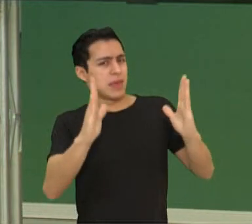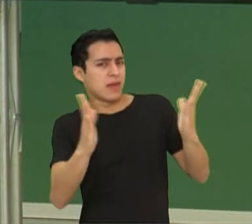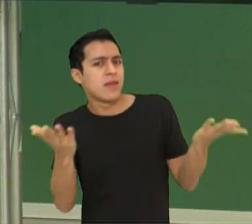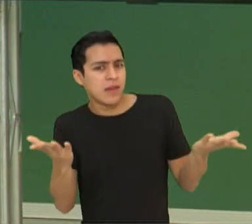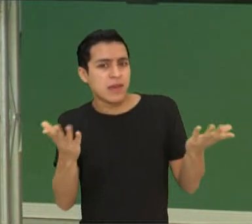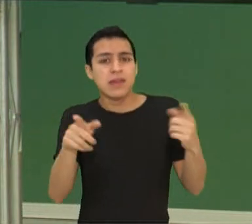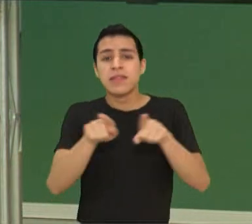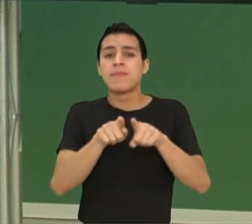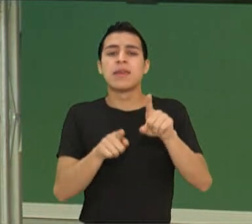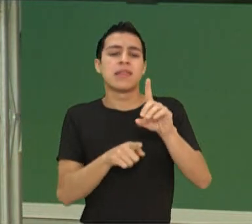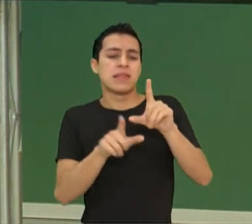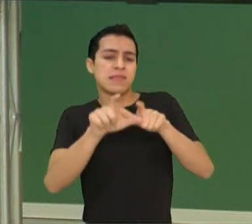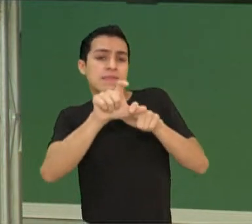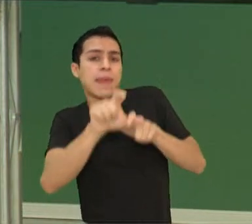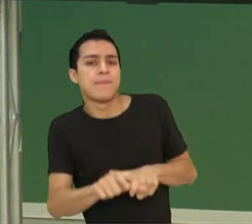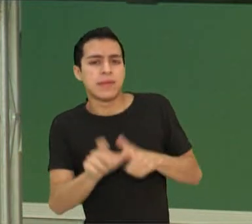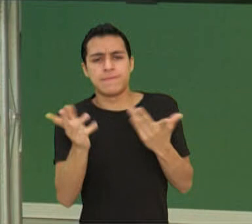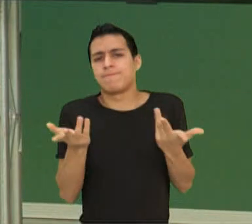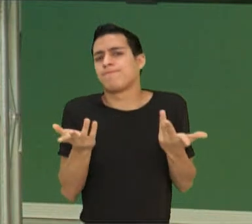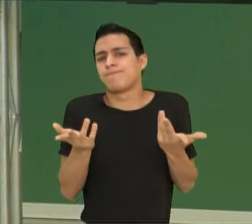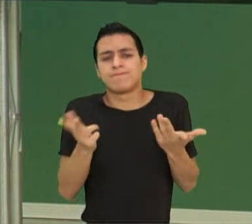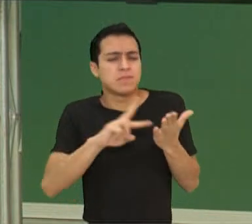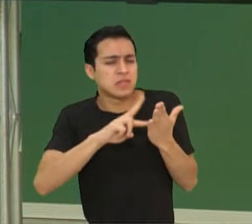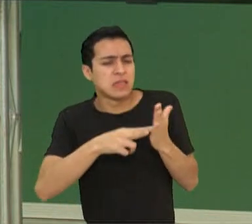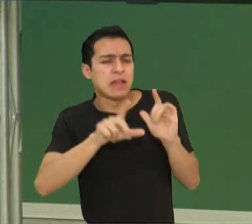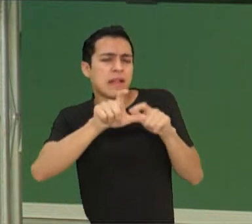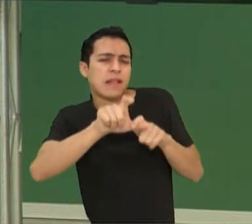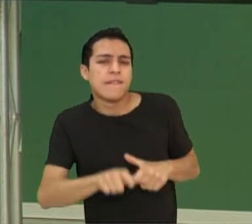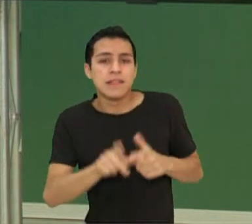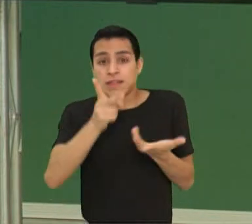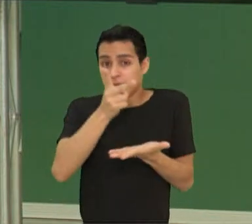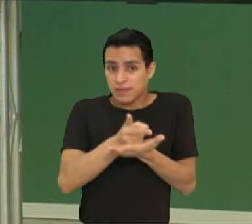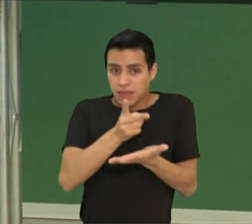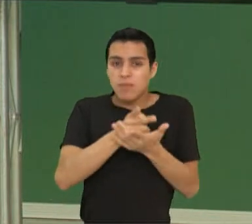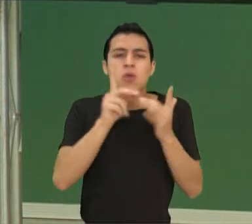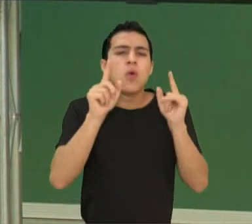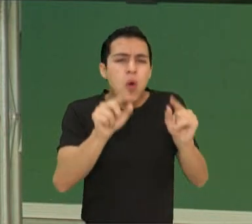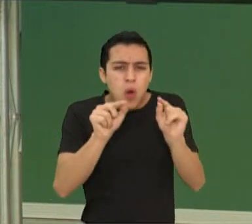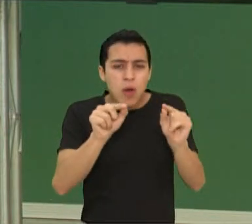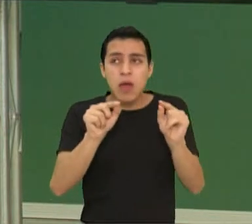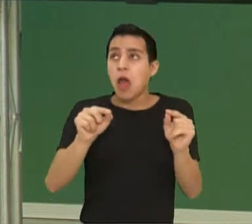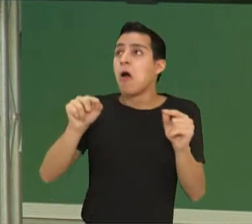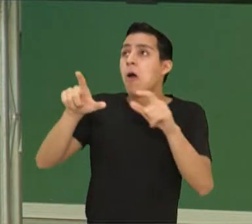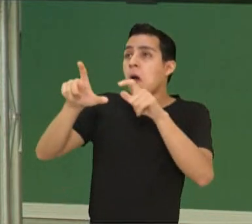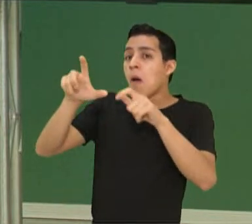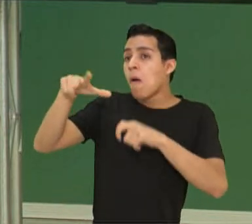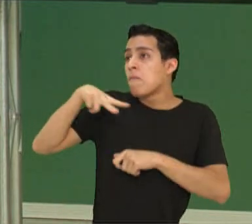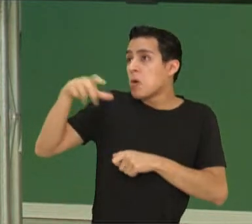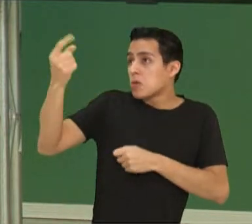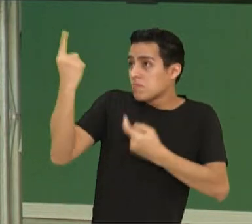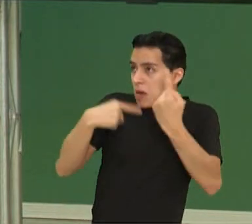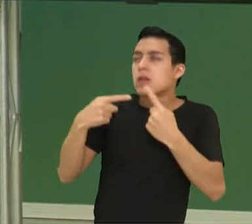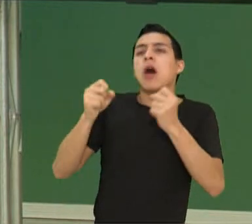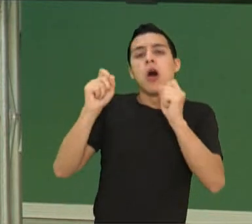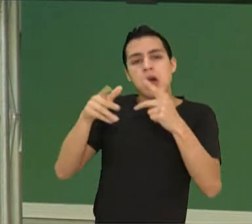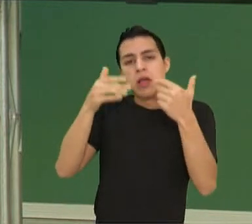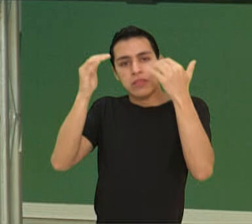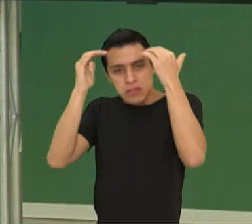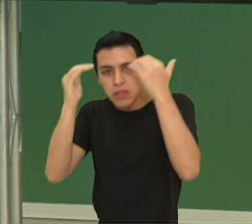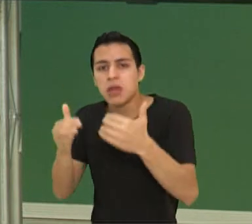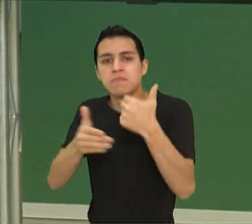a dependência. Então, o que ele está falando de dependência? Sempre dependência do governo português. E a